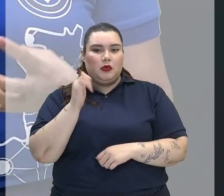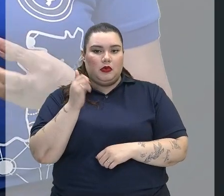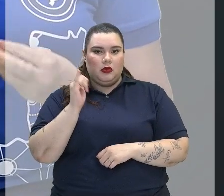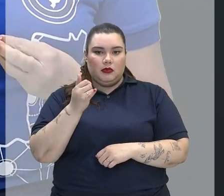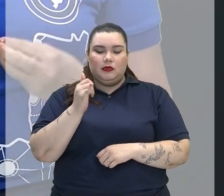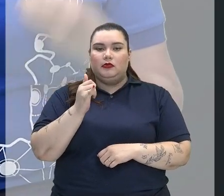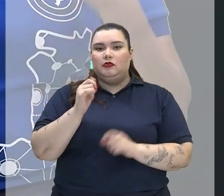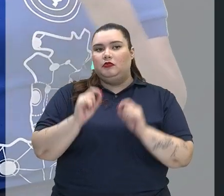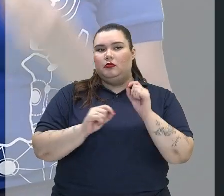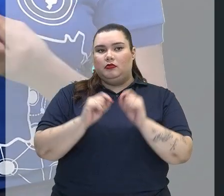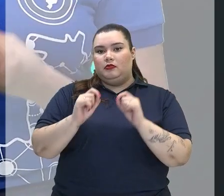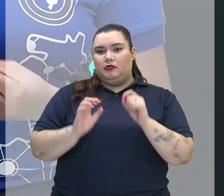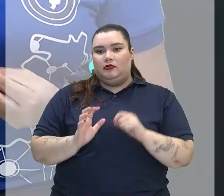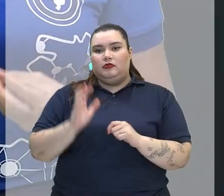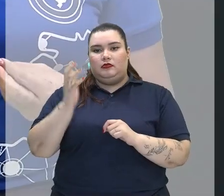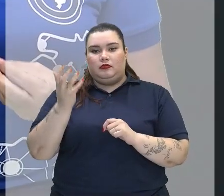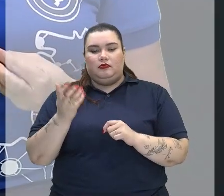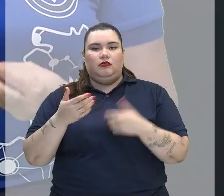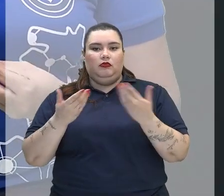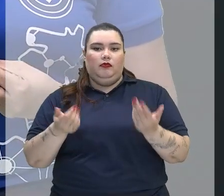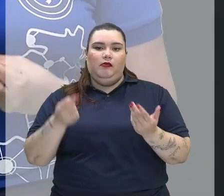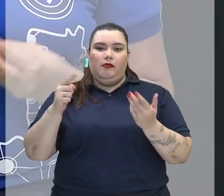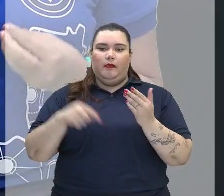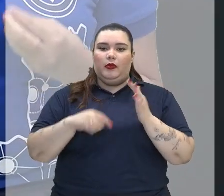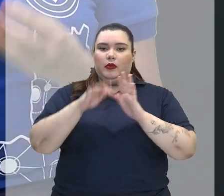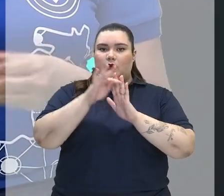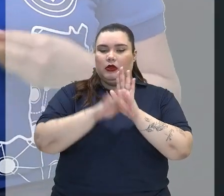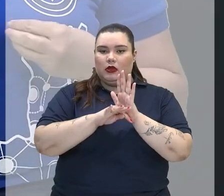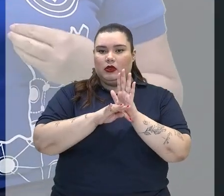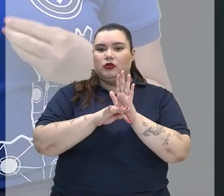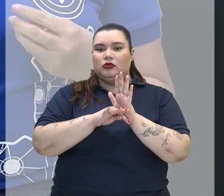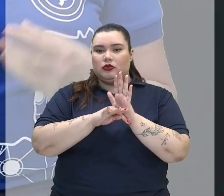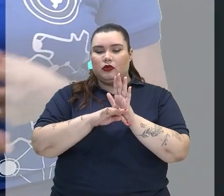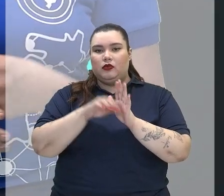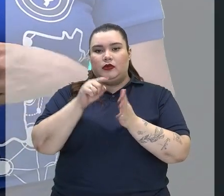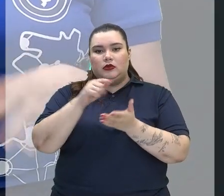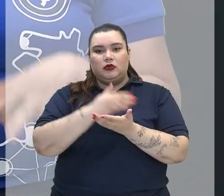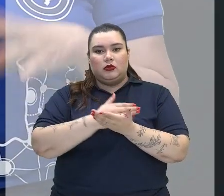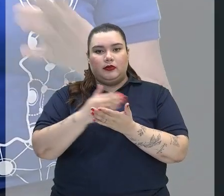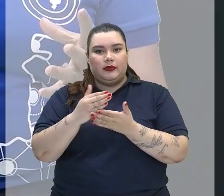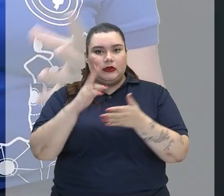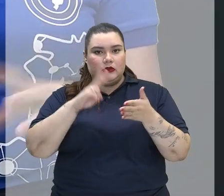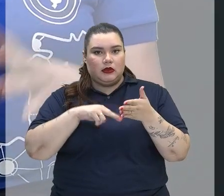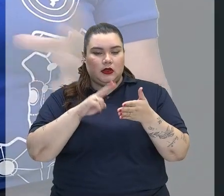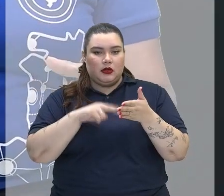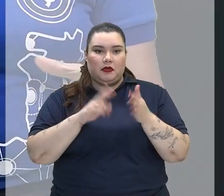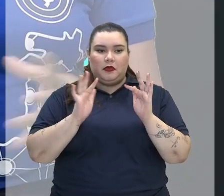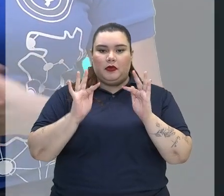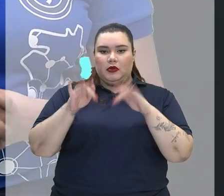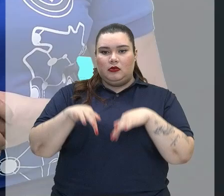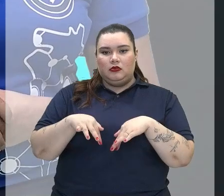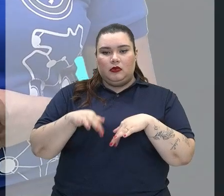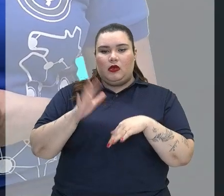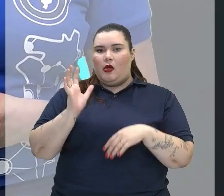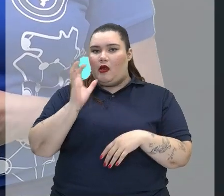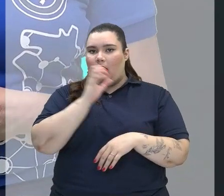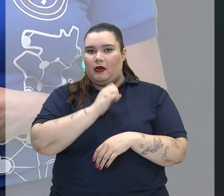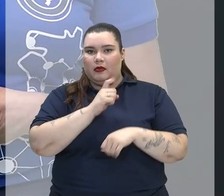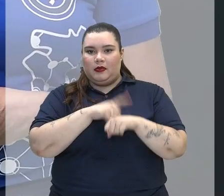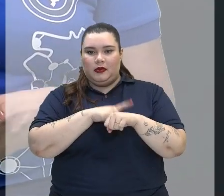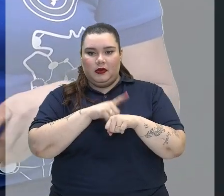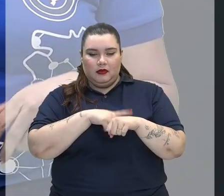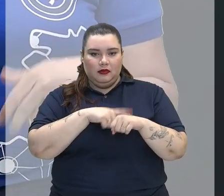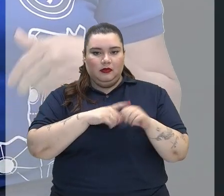está acontecendo. E é um texto assim bem breve para você começar a ler e terminar naquele mesmo